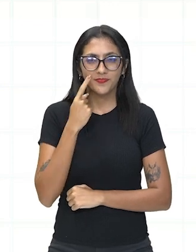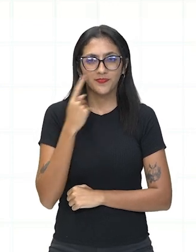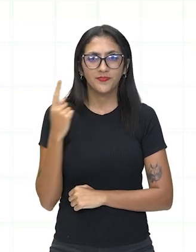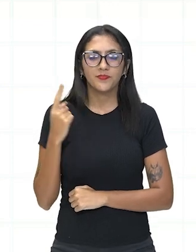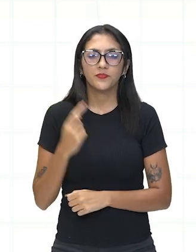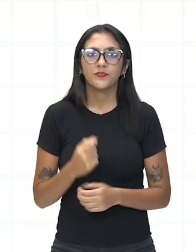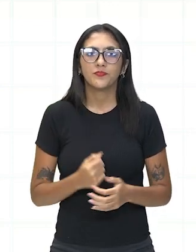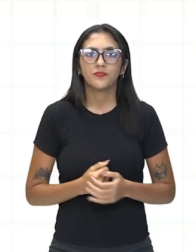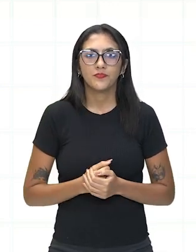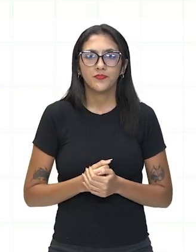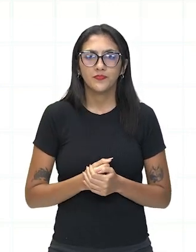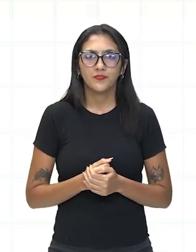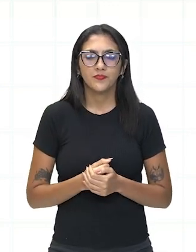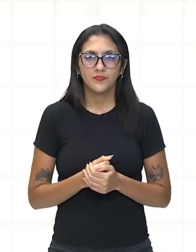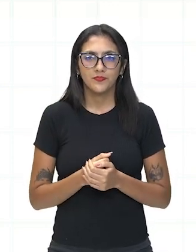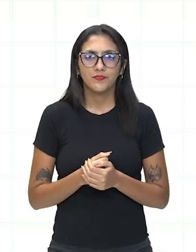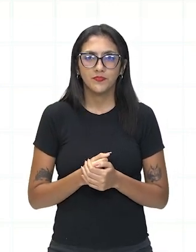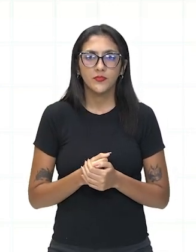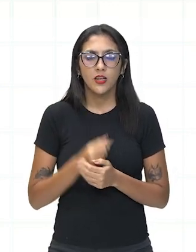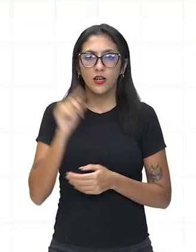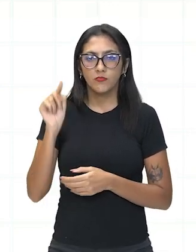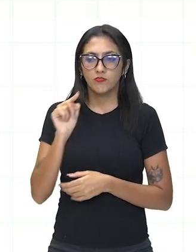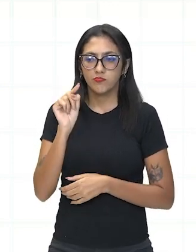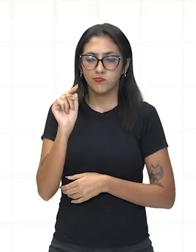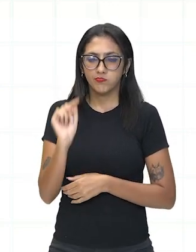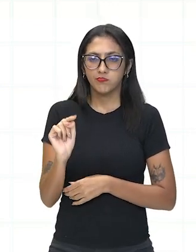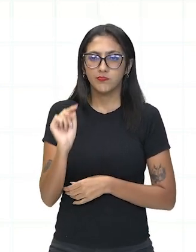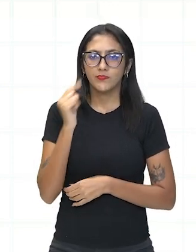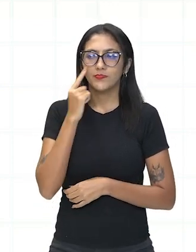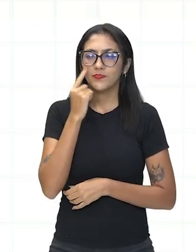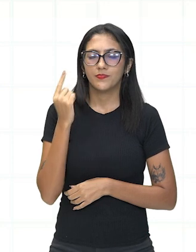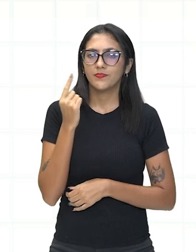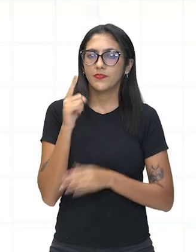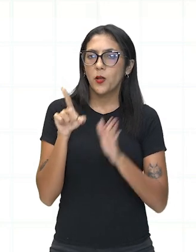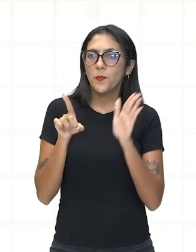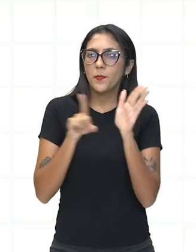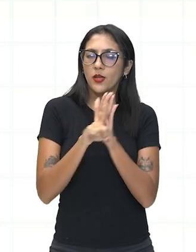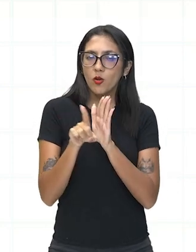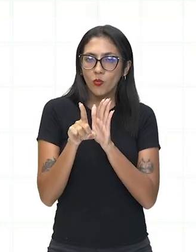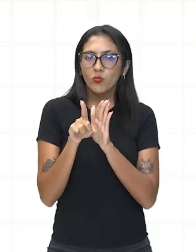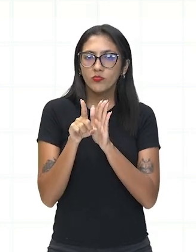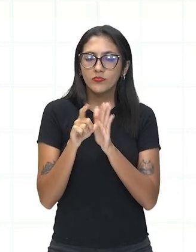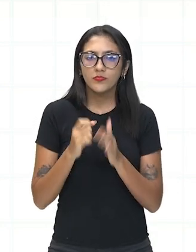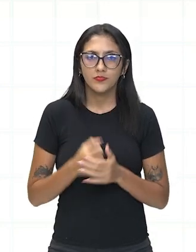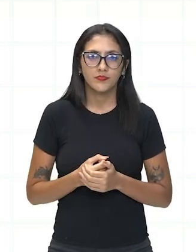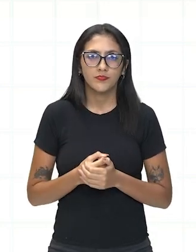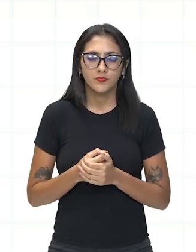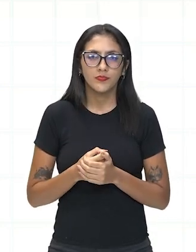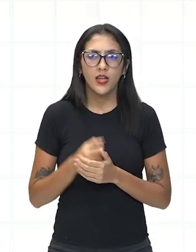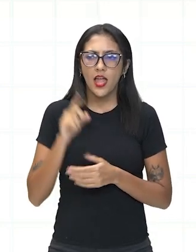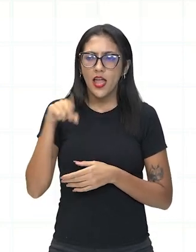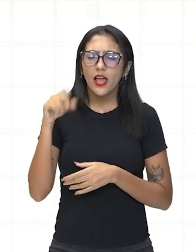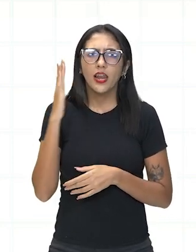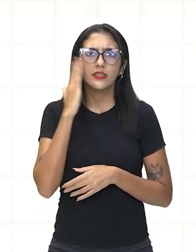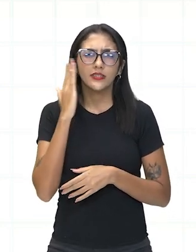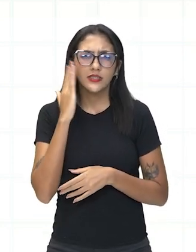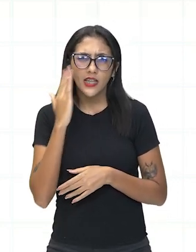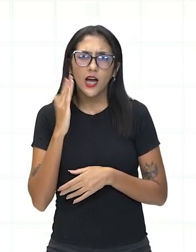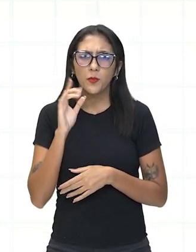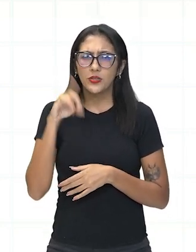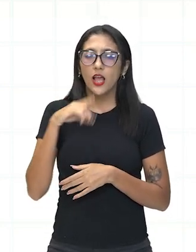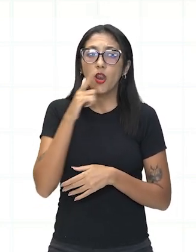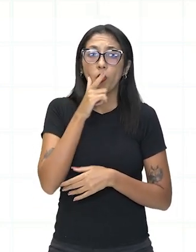eu fecho a minha pergunta. Can she cook? Ela sabe, ela consegue cozinhar? Can she